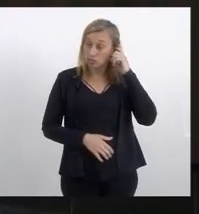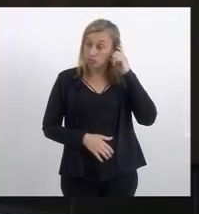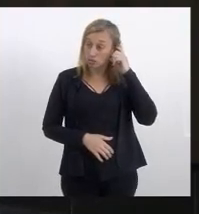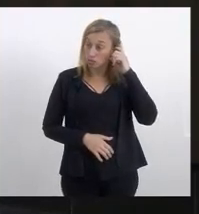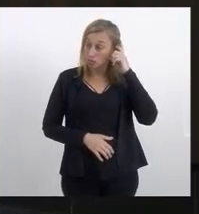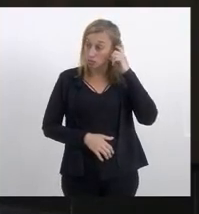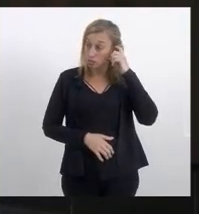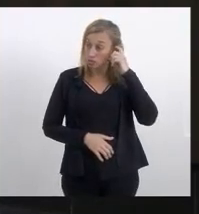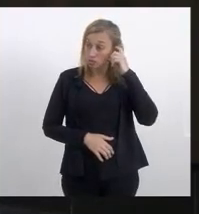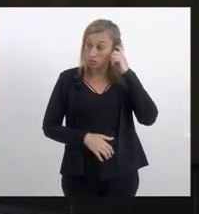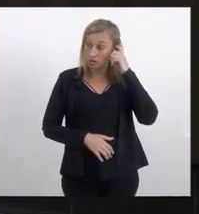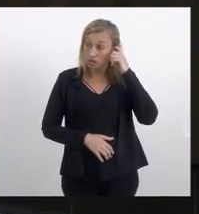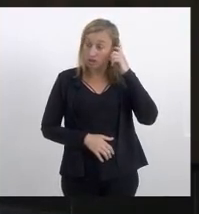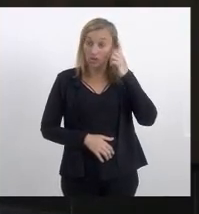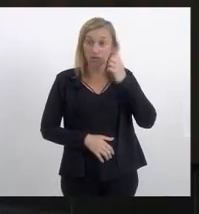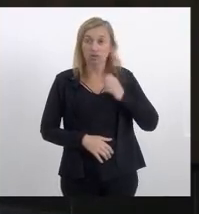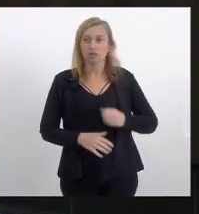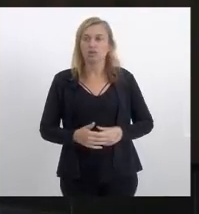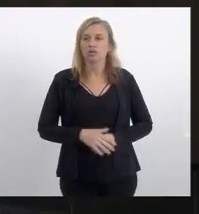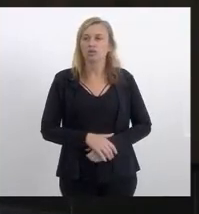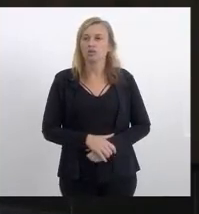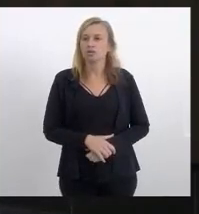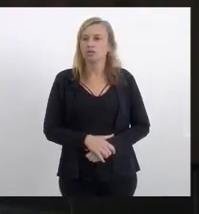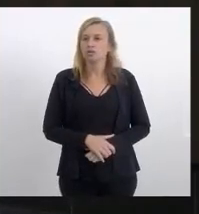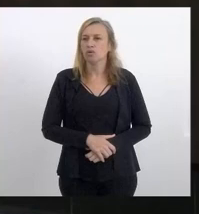se você tem três minutos centro